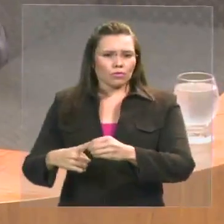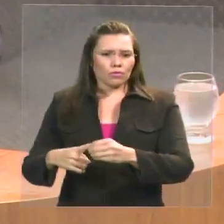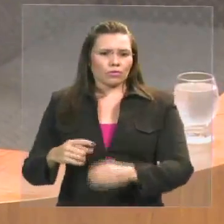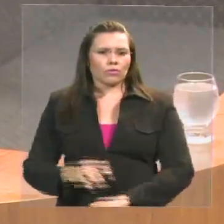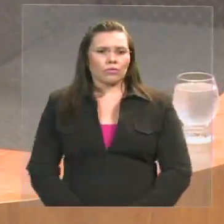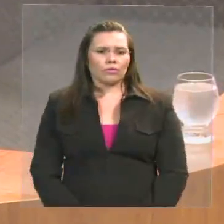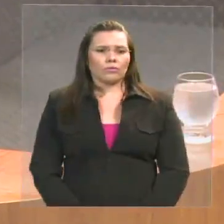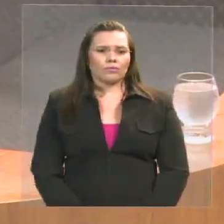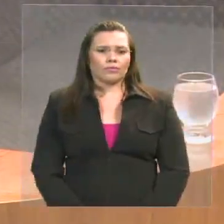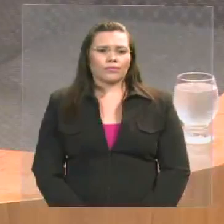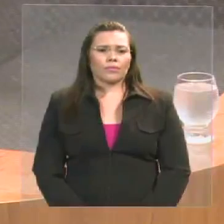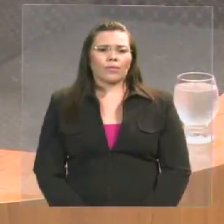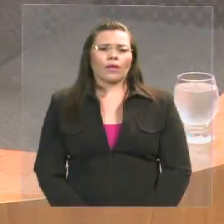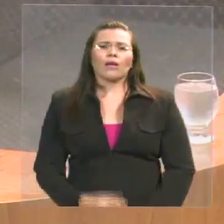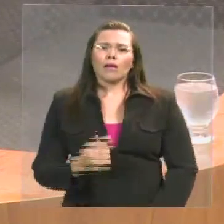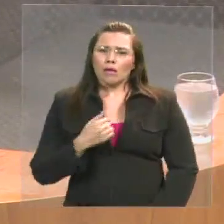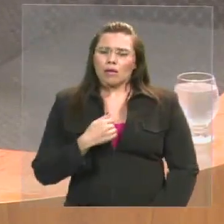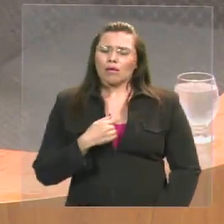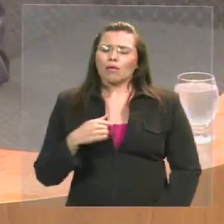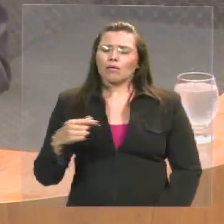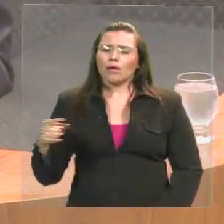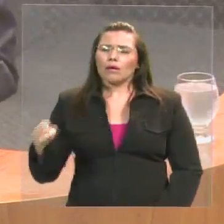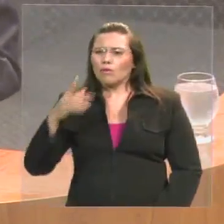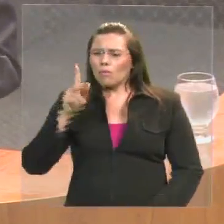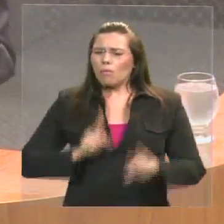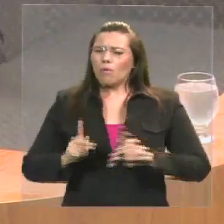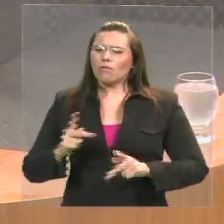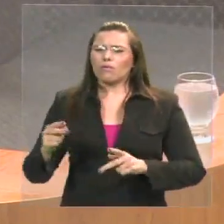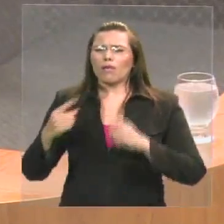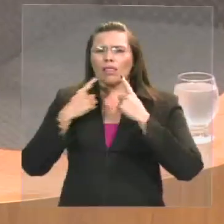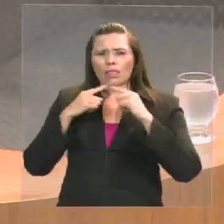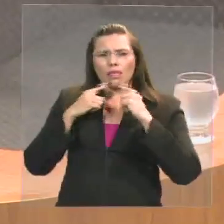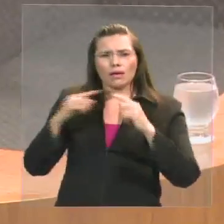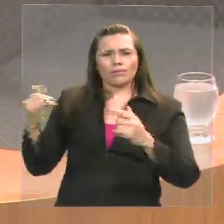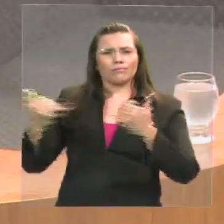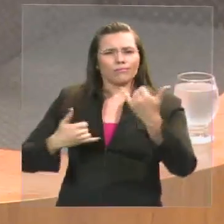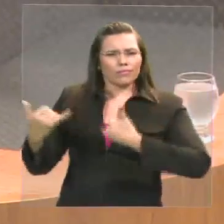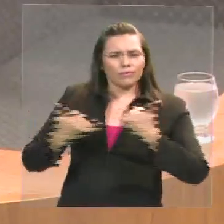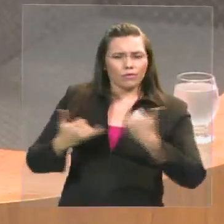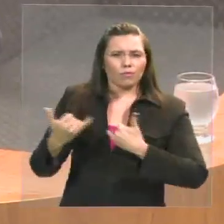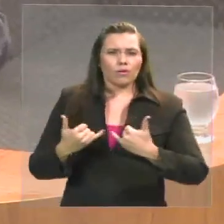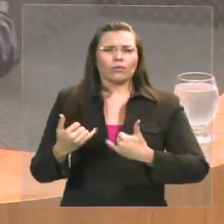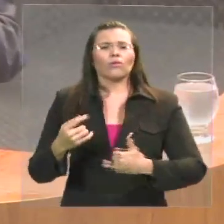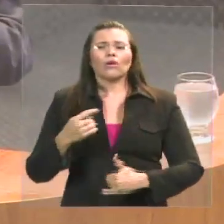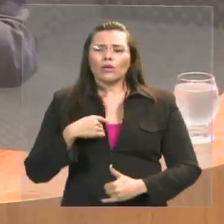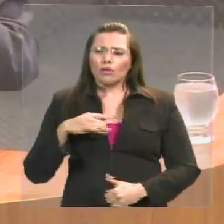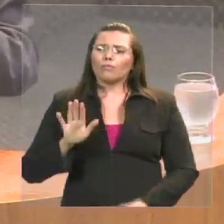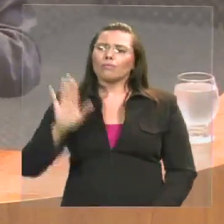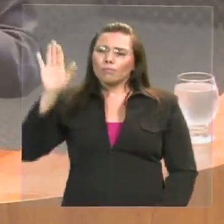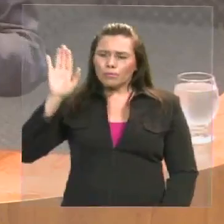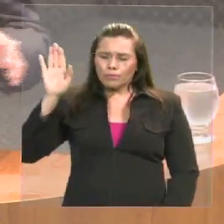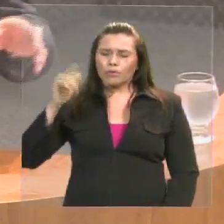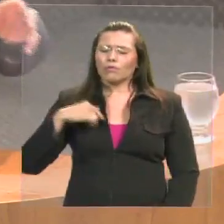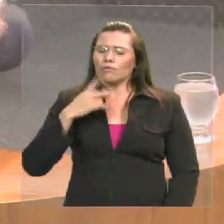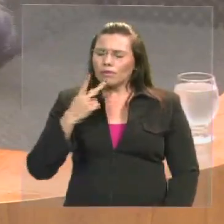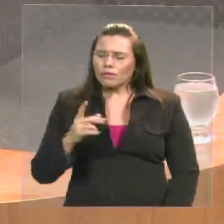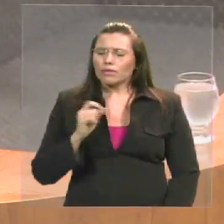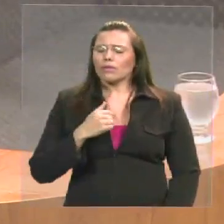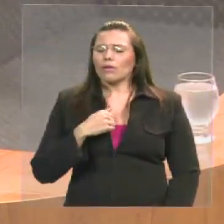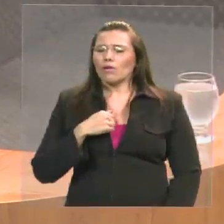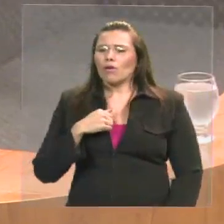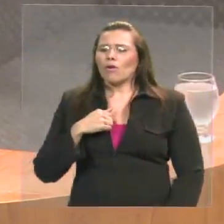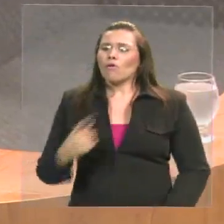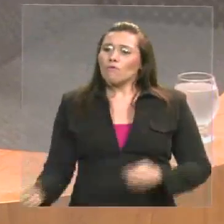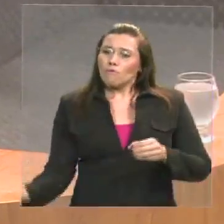demanda ao governador Flávio Dino, que é muito sensível às causas sociais desse Estado, e que pese aqui a nossa